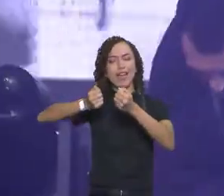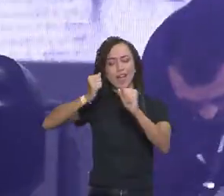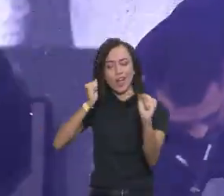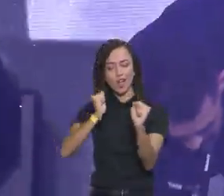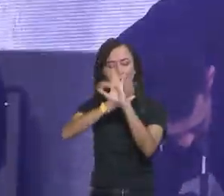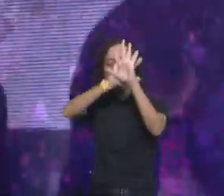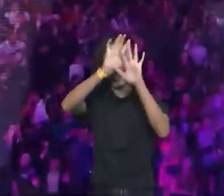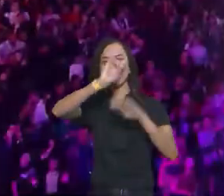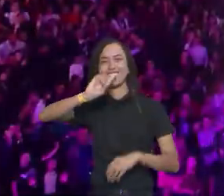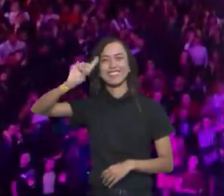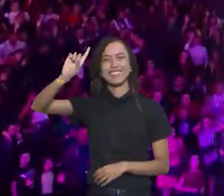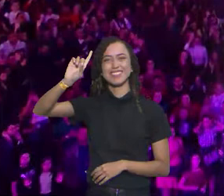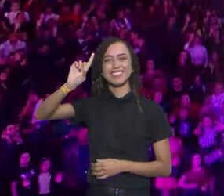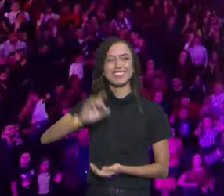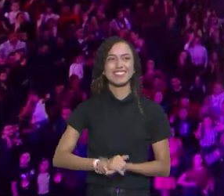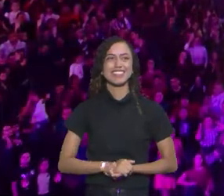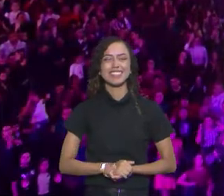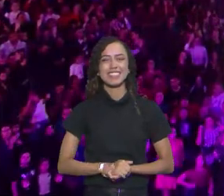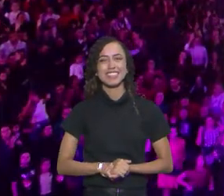aleluia